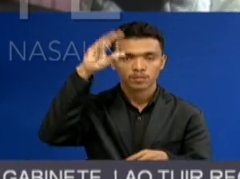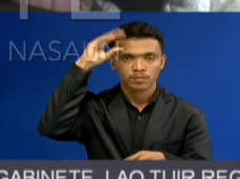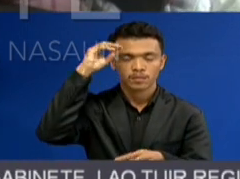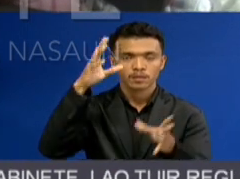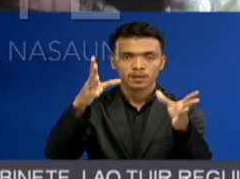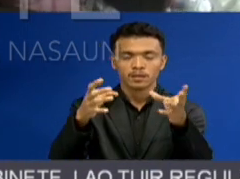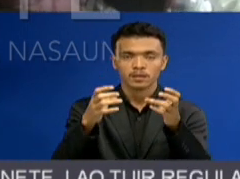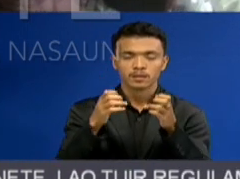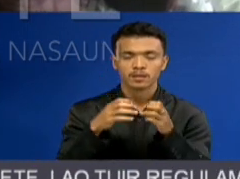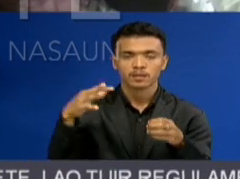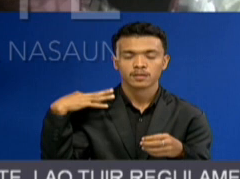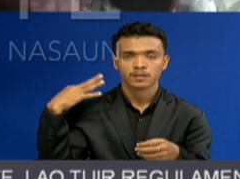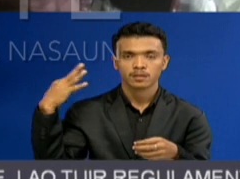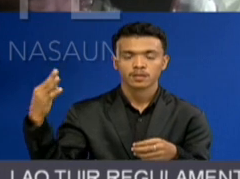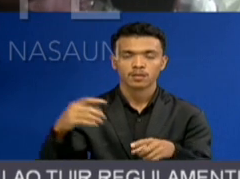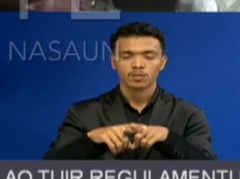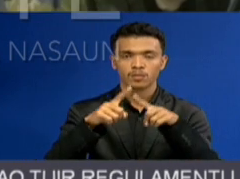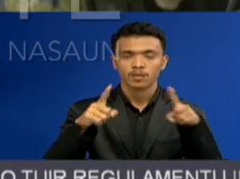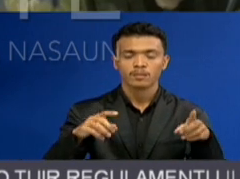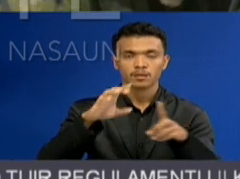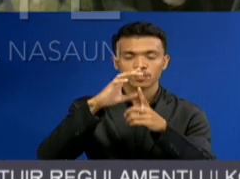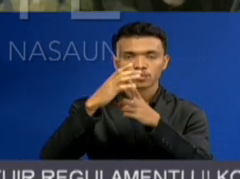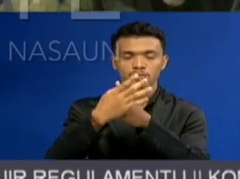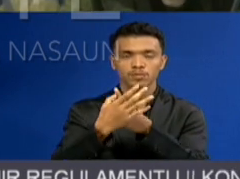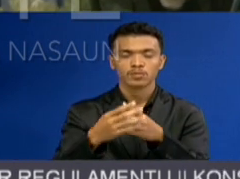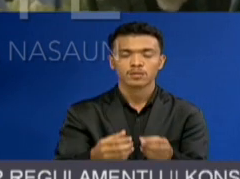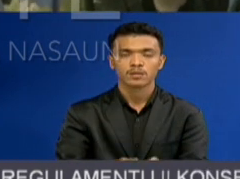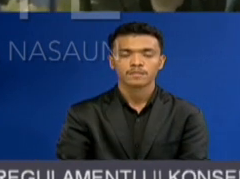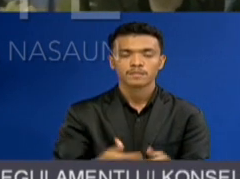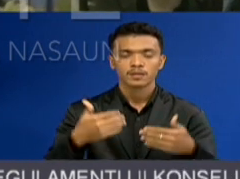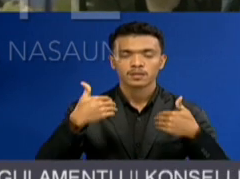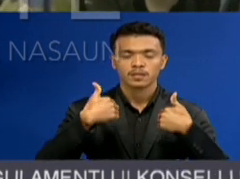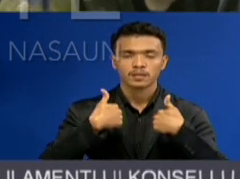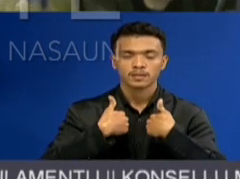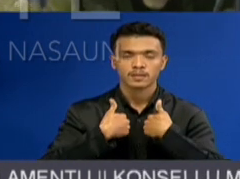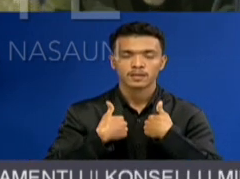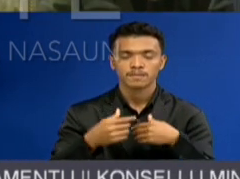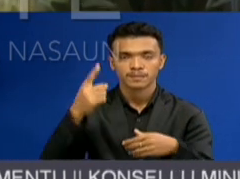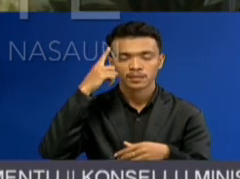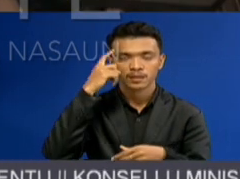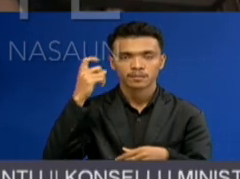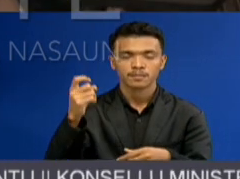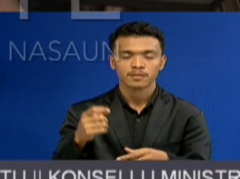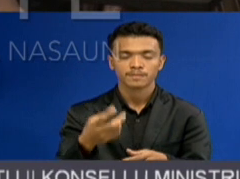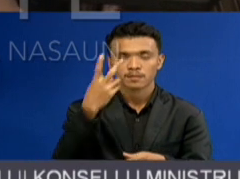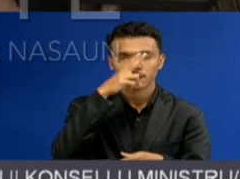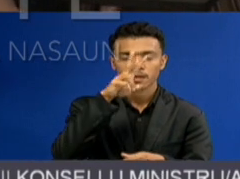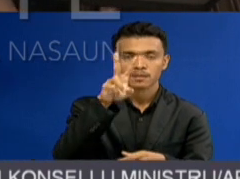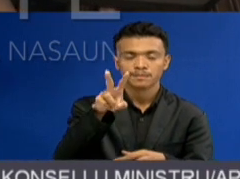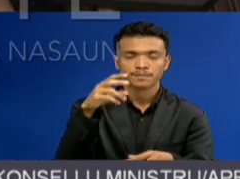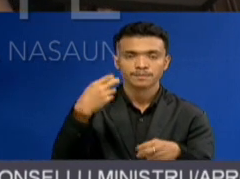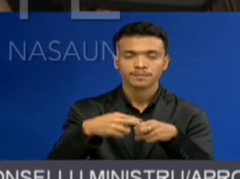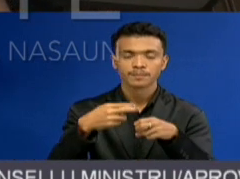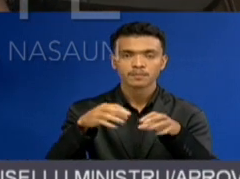kandidato mai be iha parte ita ne kultura patriarcal ne si existensia hela tamba sane maka hare fali ba iha